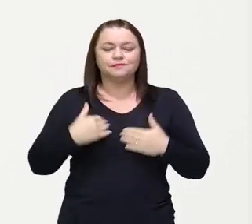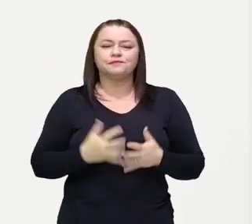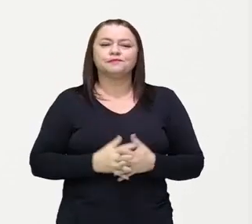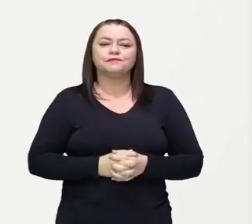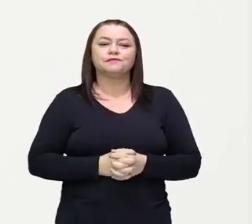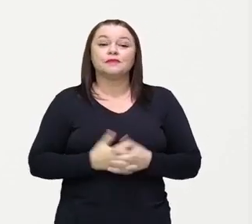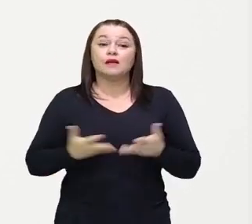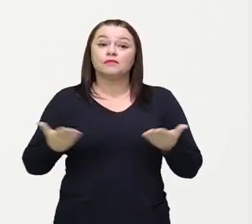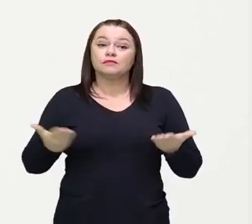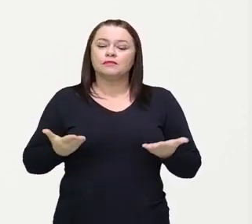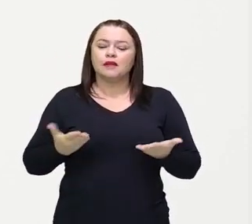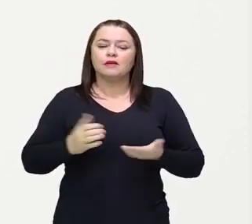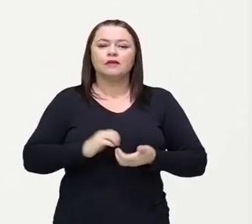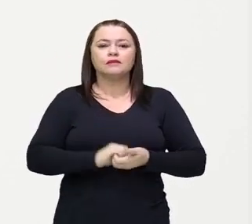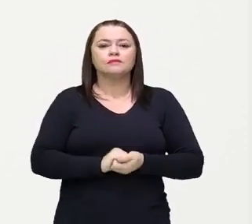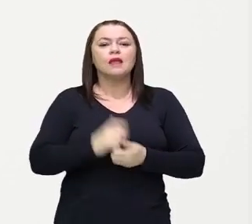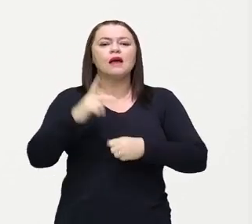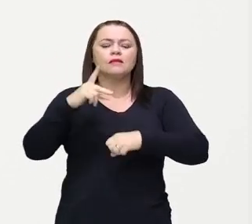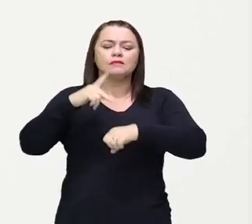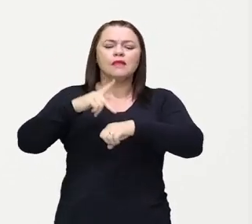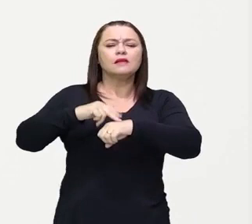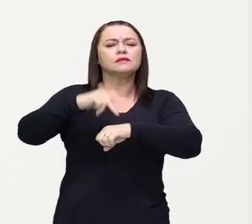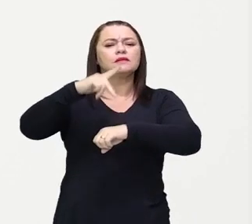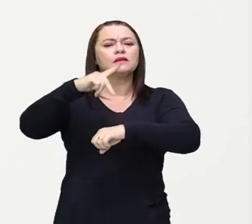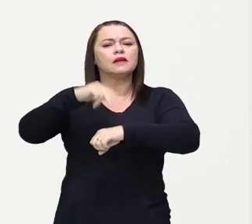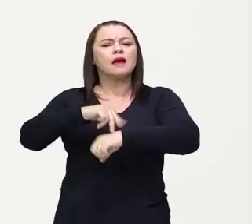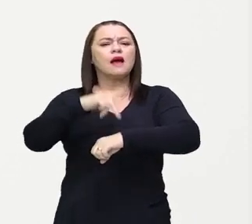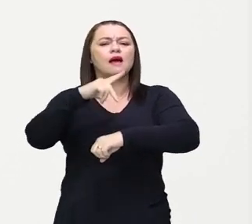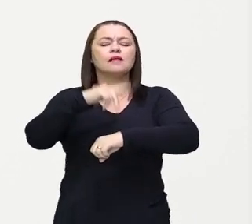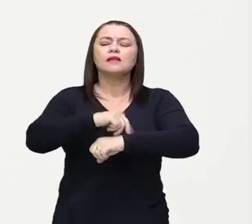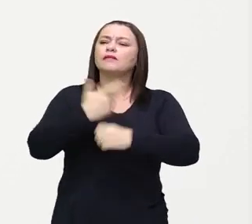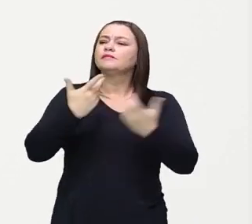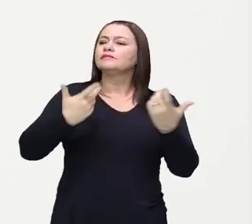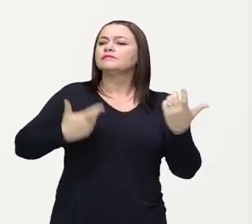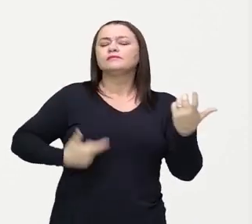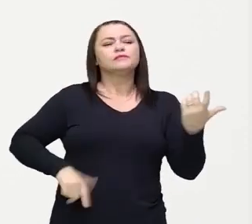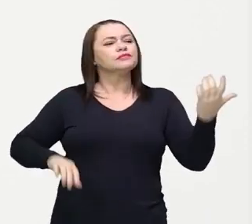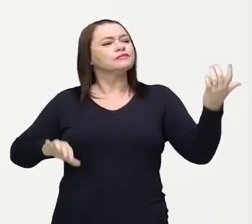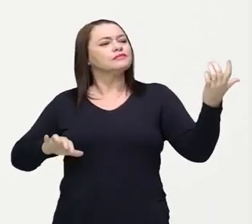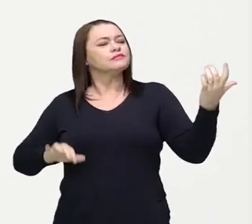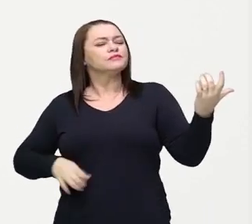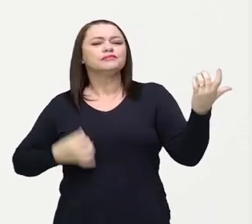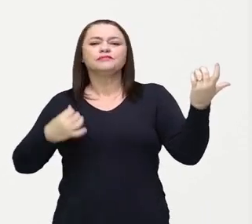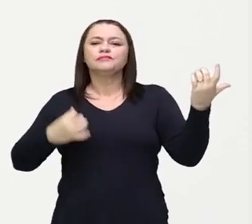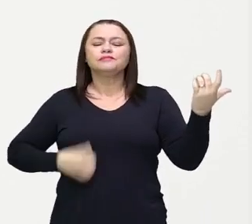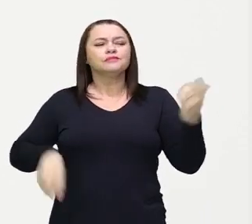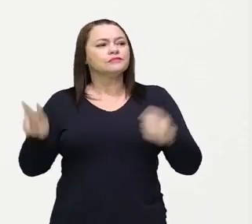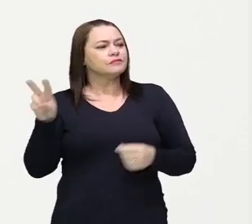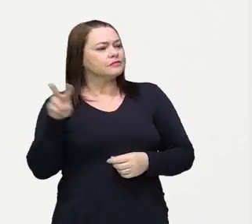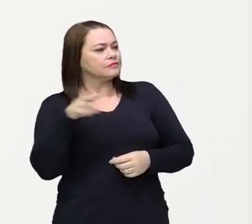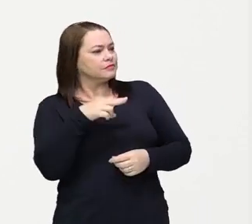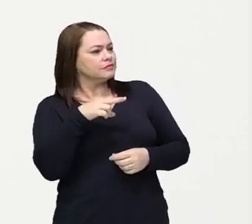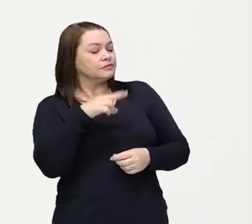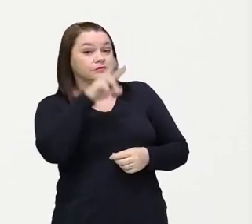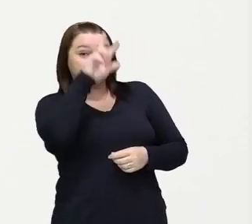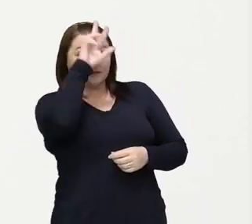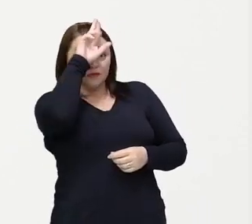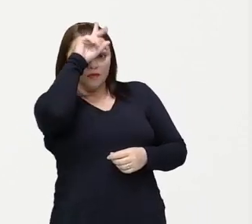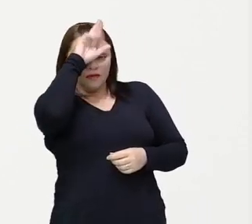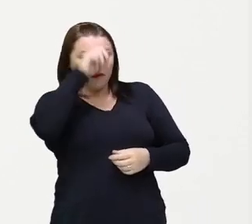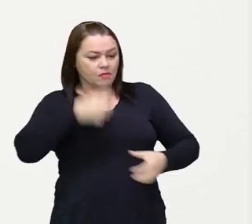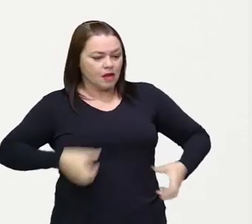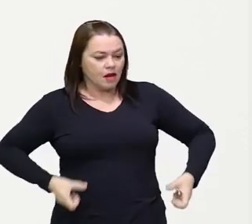cigarra saltitando a cantarolar pelos campos, quando encontrou uma formiga que